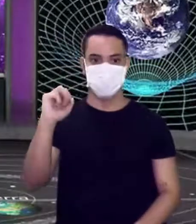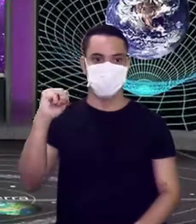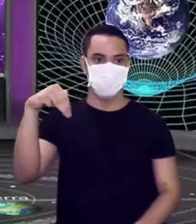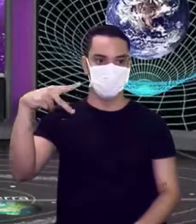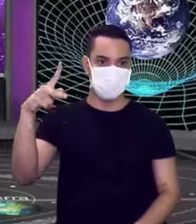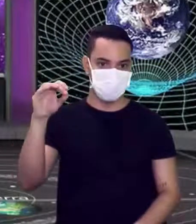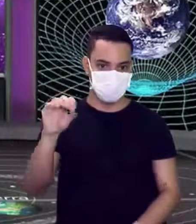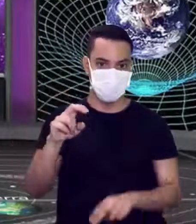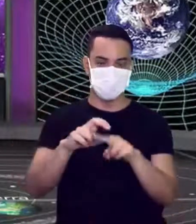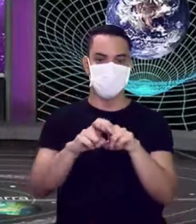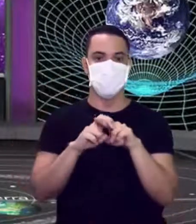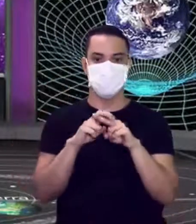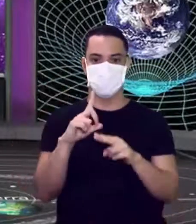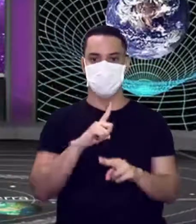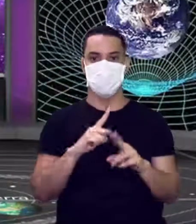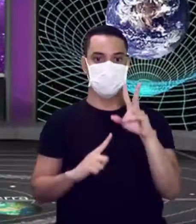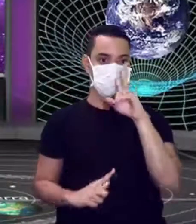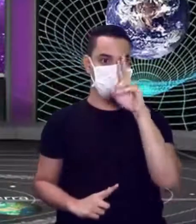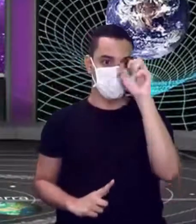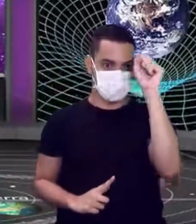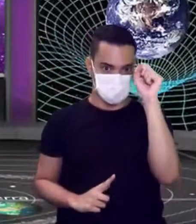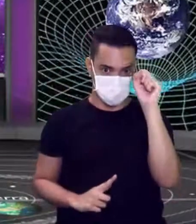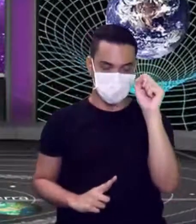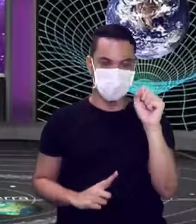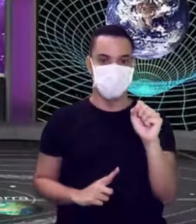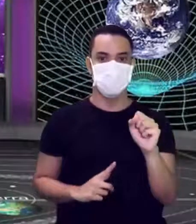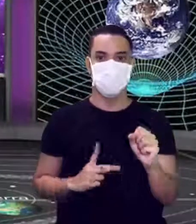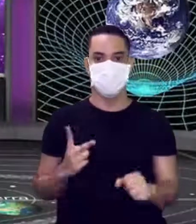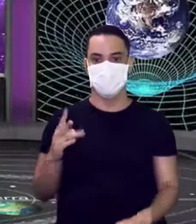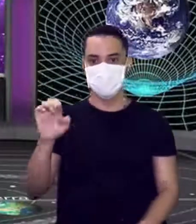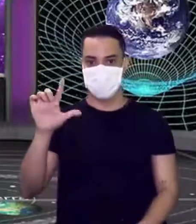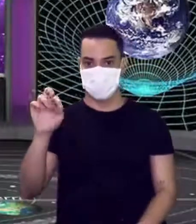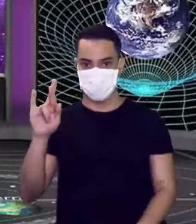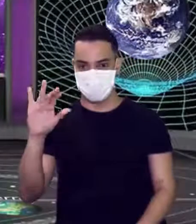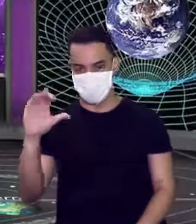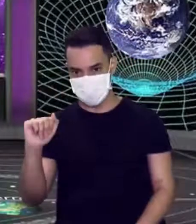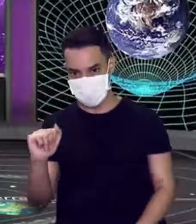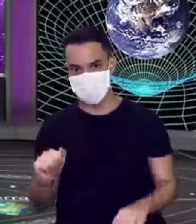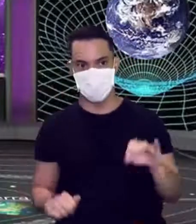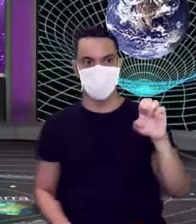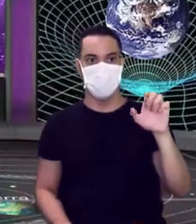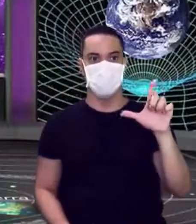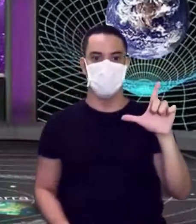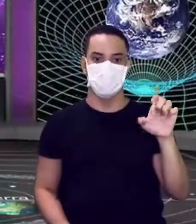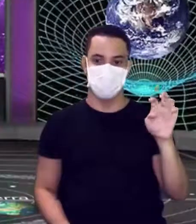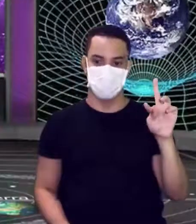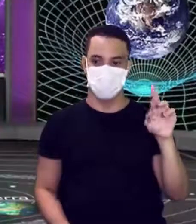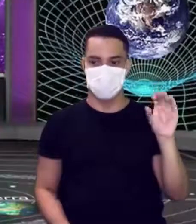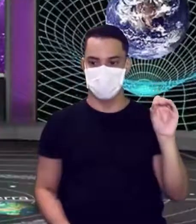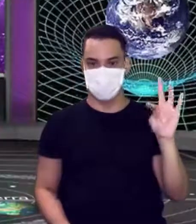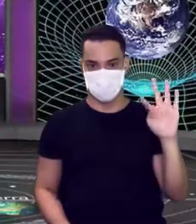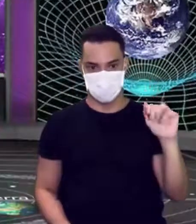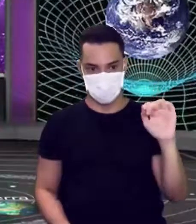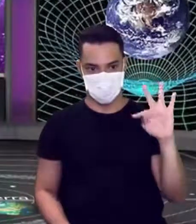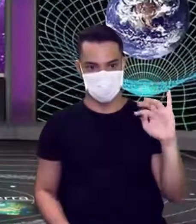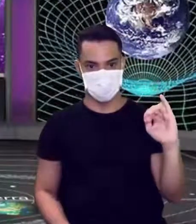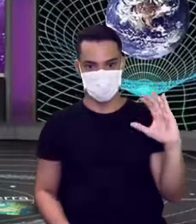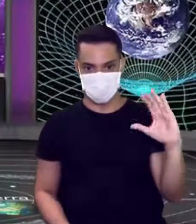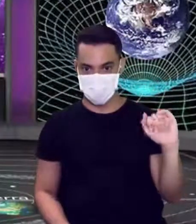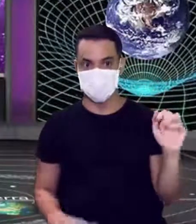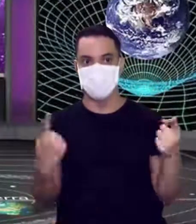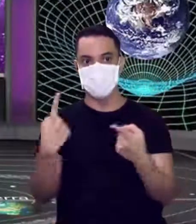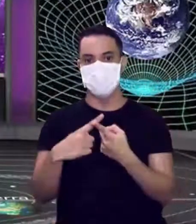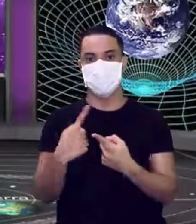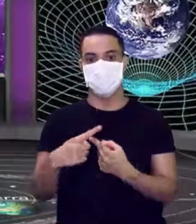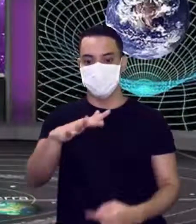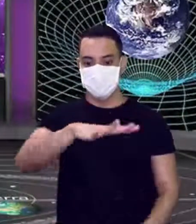Então, eu tenho a força eletrostática ou força elétrica. Ela é uma força de campo porque ela está justamente